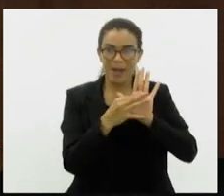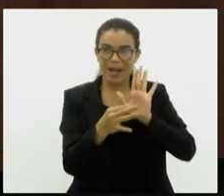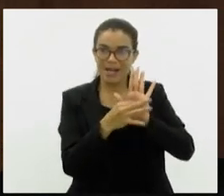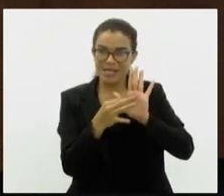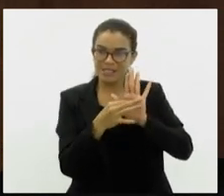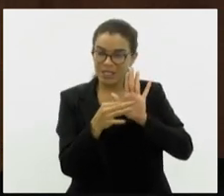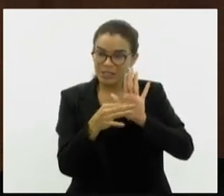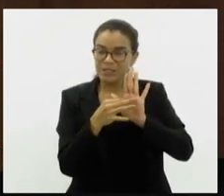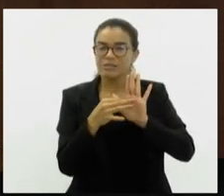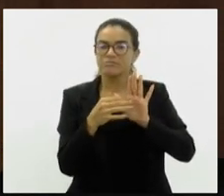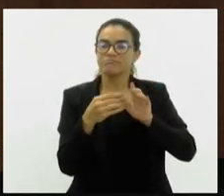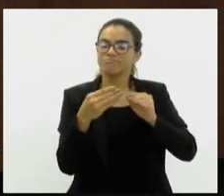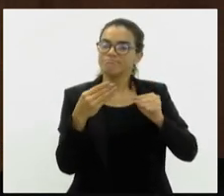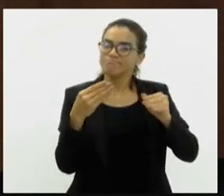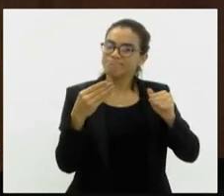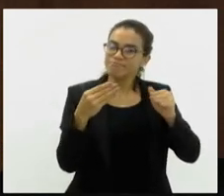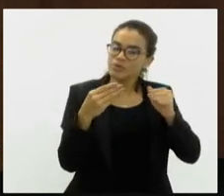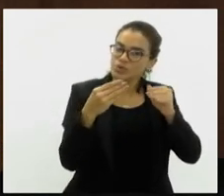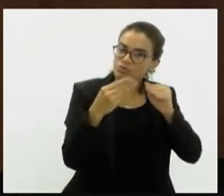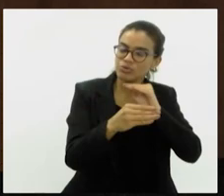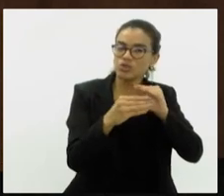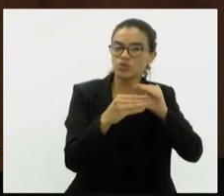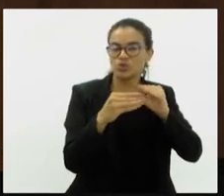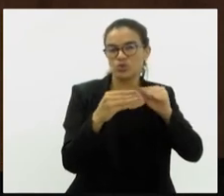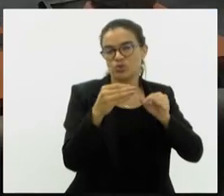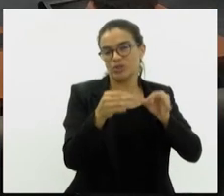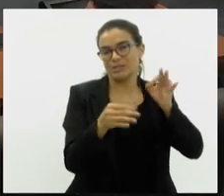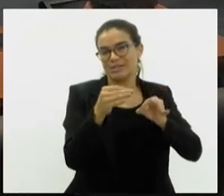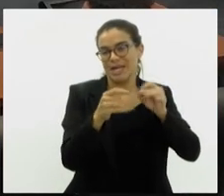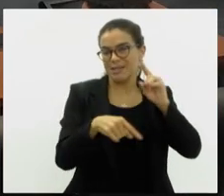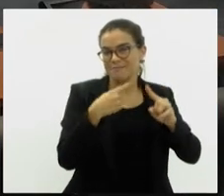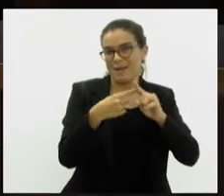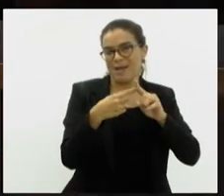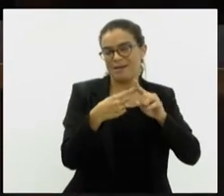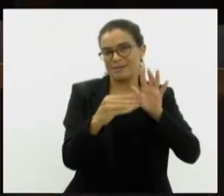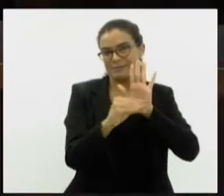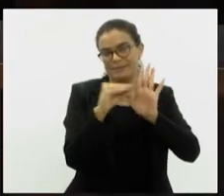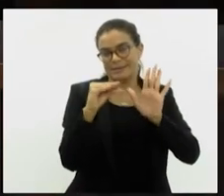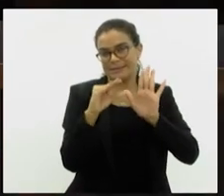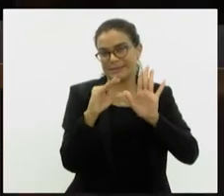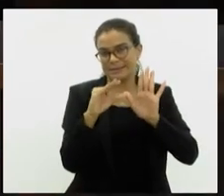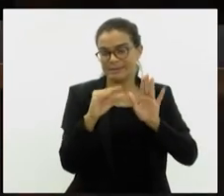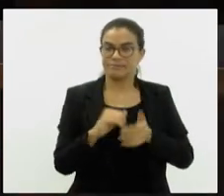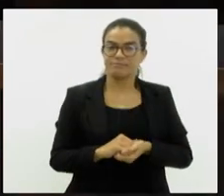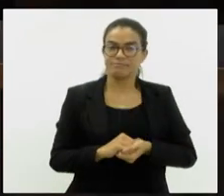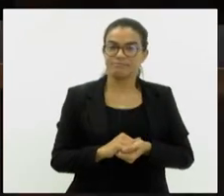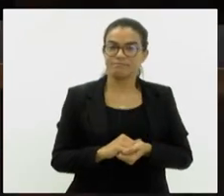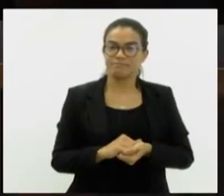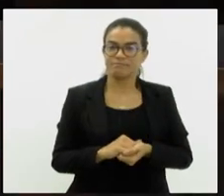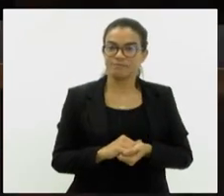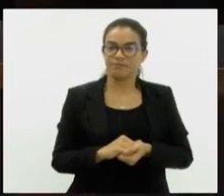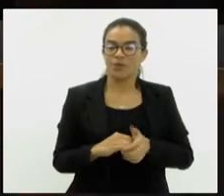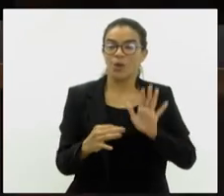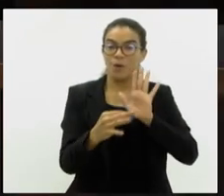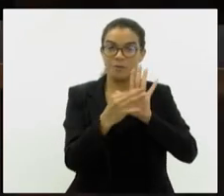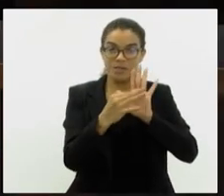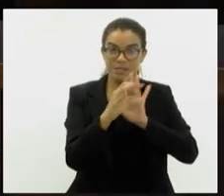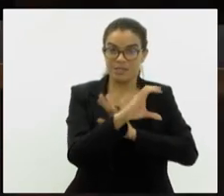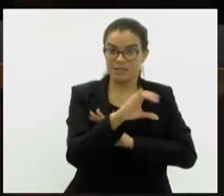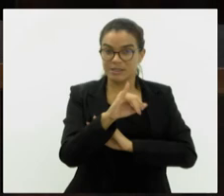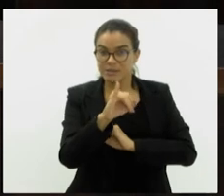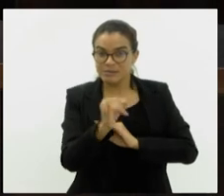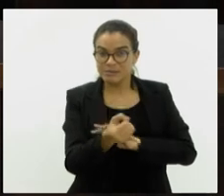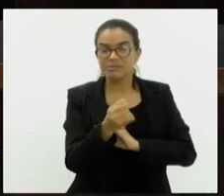pela juridicidade com emendas para corrigir a data. Perfeitamente. Chamando os trabalhos à ordem, parecer da Comissão de Constituição